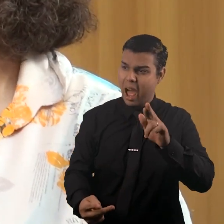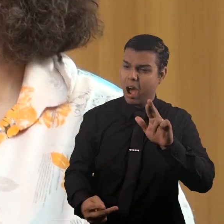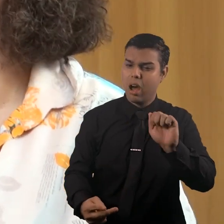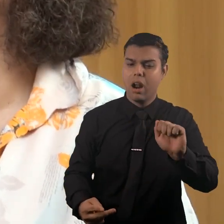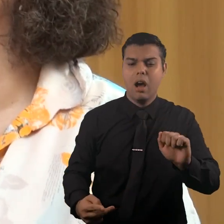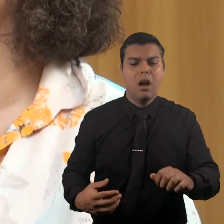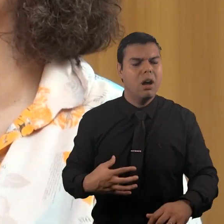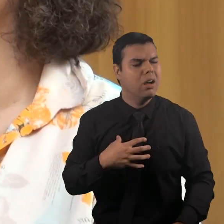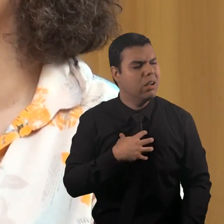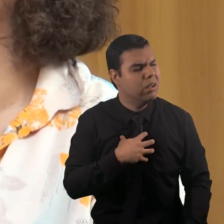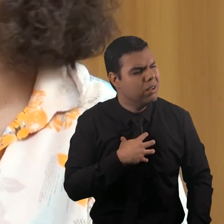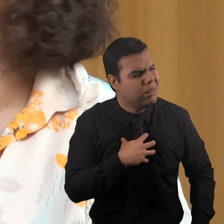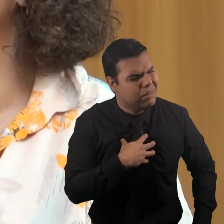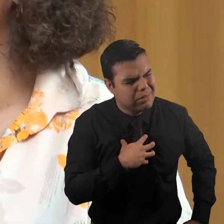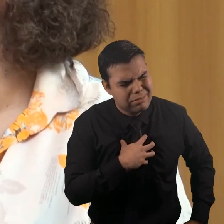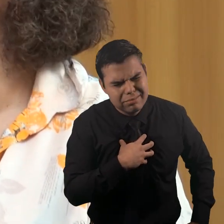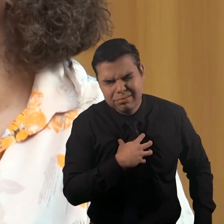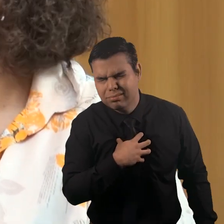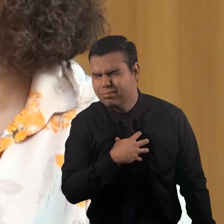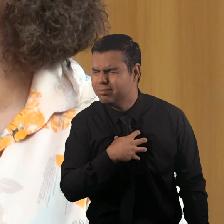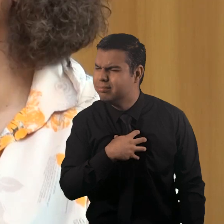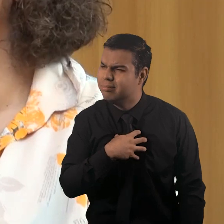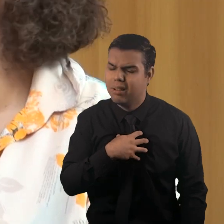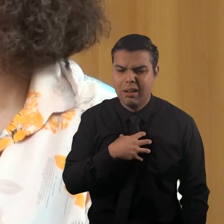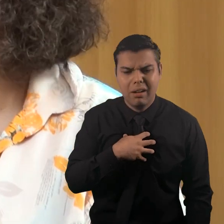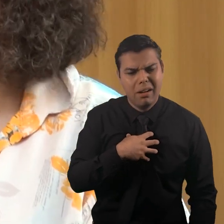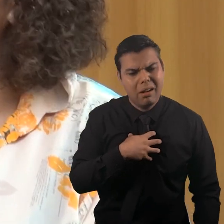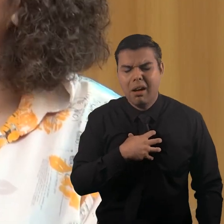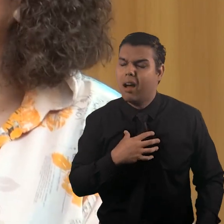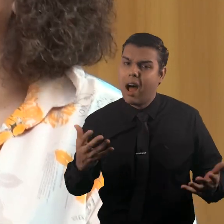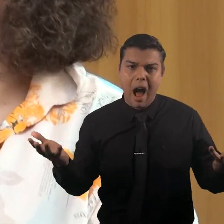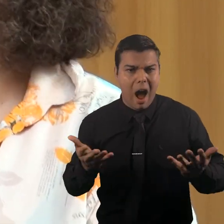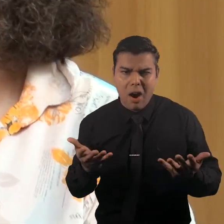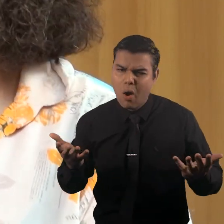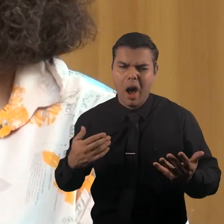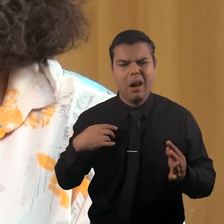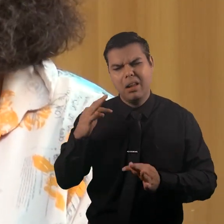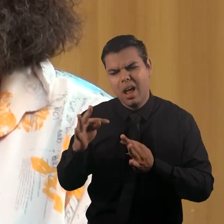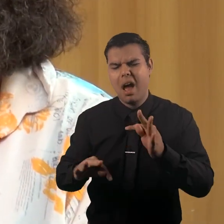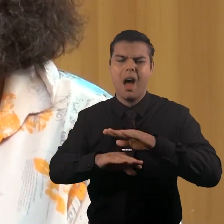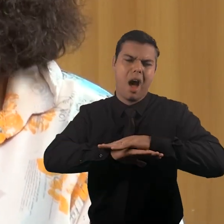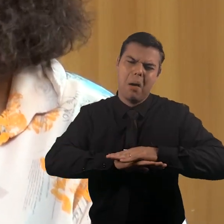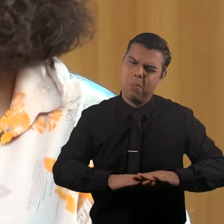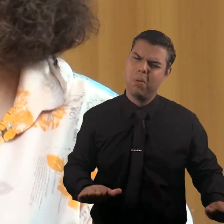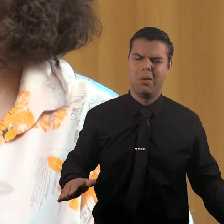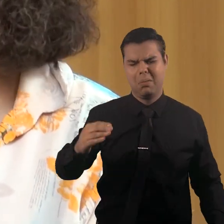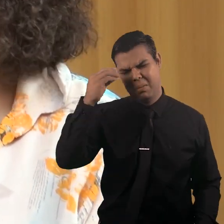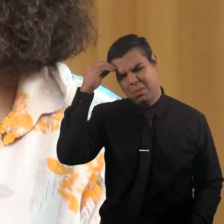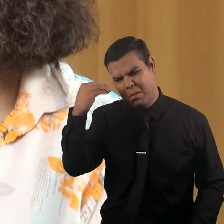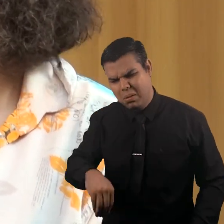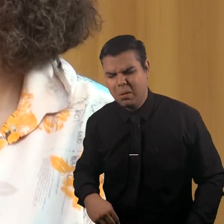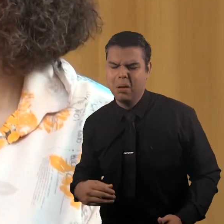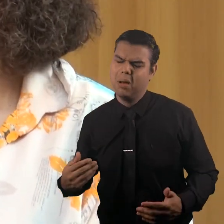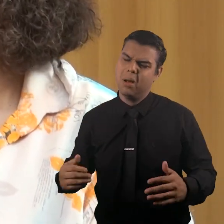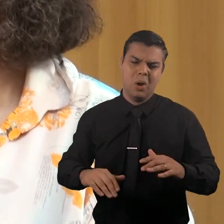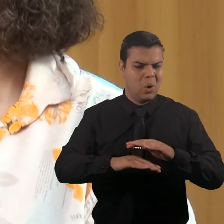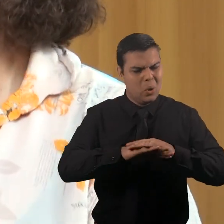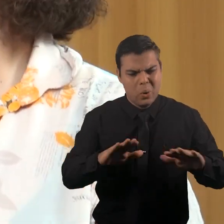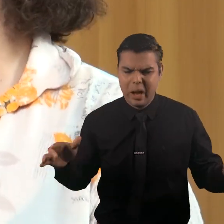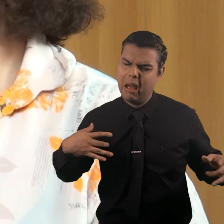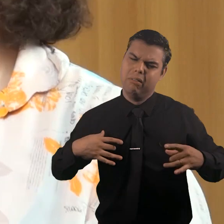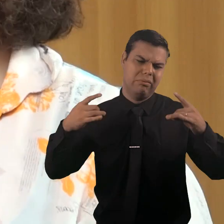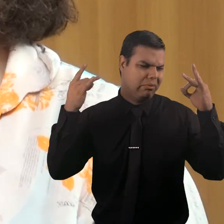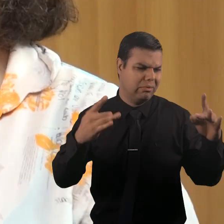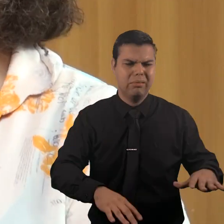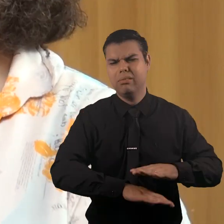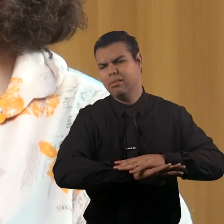chegava na instituição e falava assim: Marcele, meu filho não é bandido, meu filho foi assassinado. Eu agora não quero mais me tratar, filho único. Eu